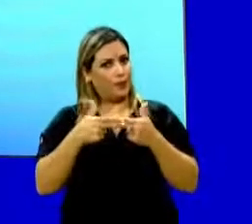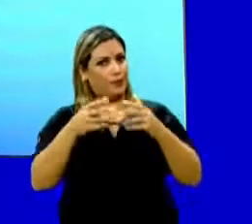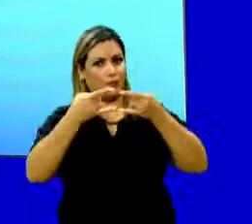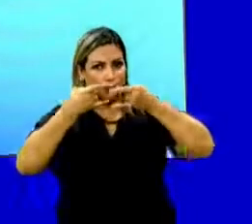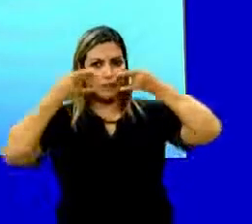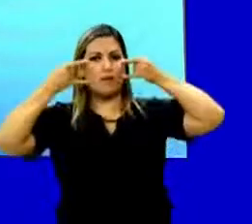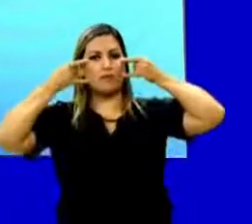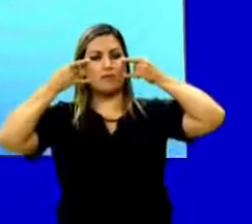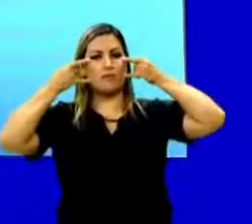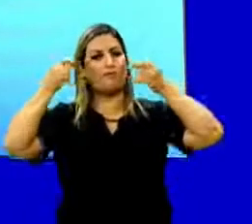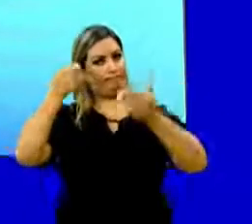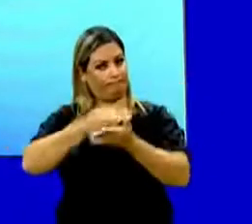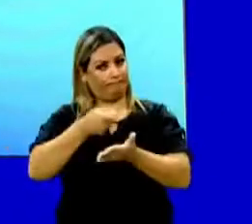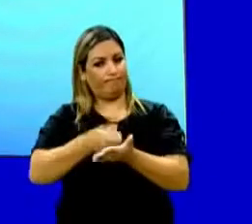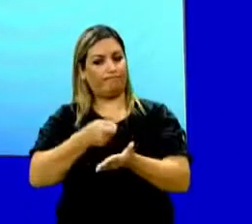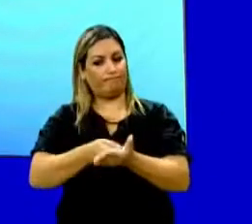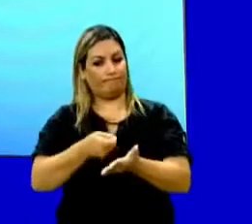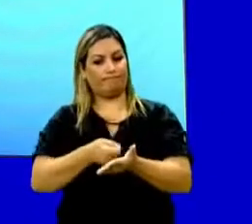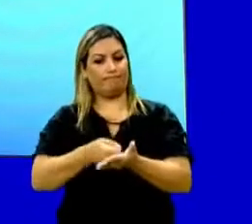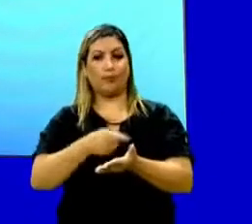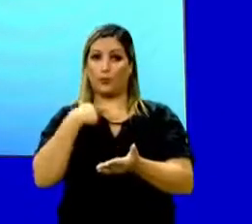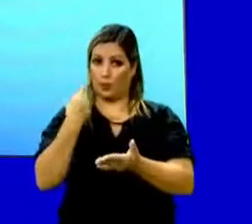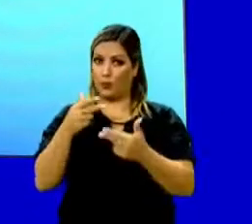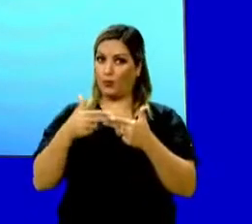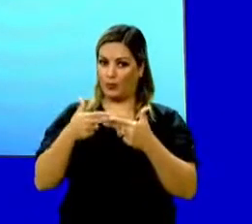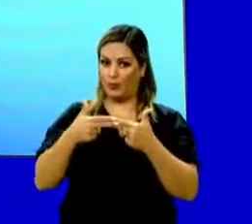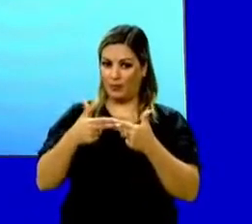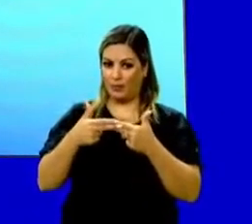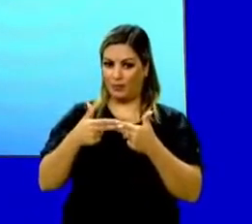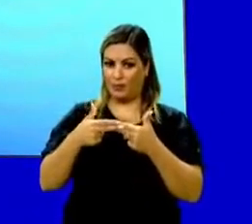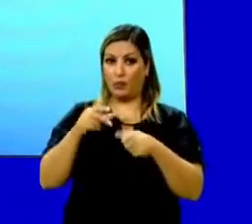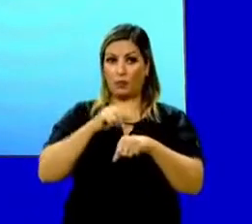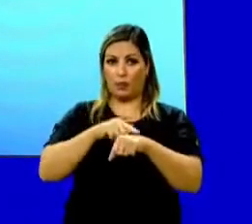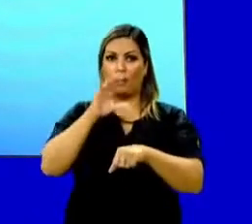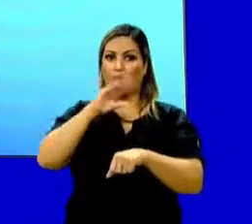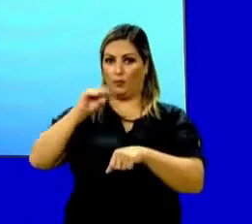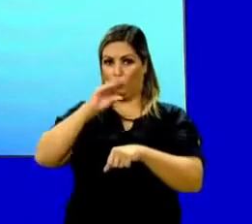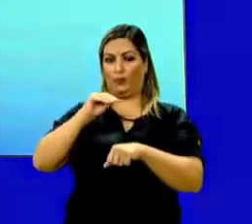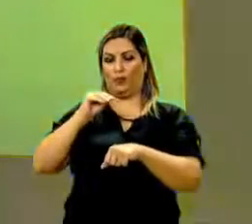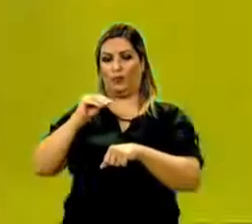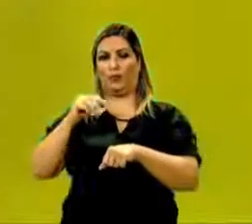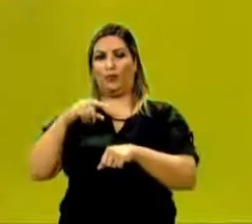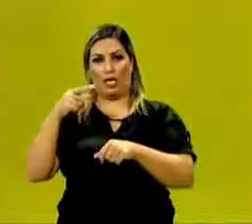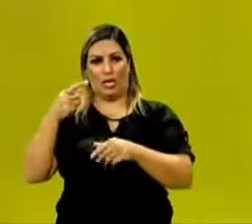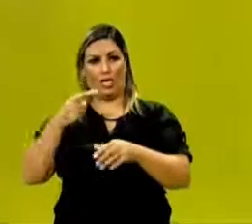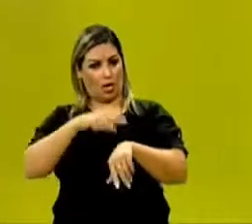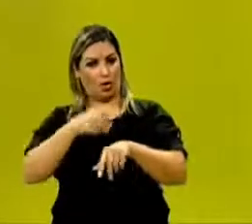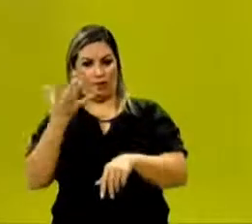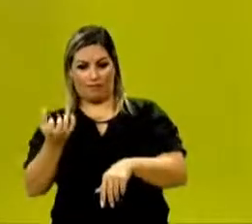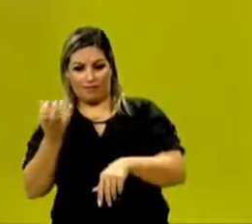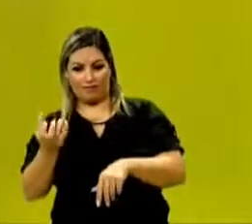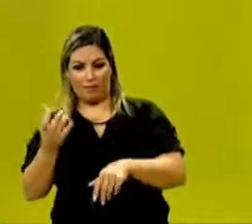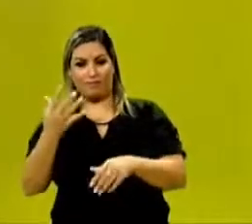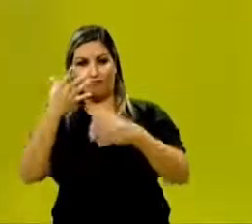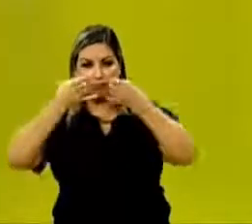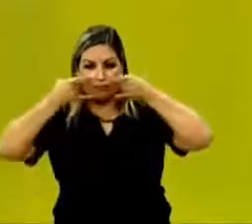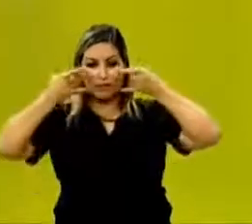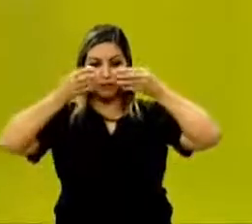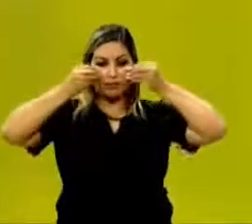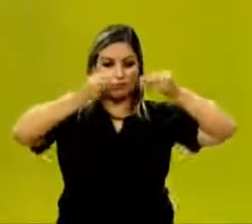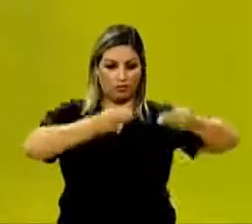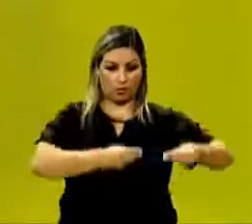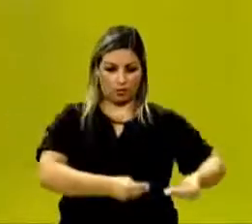da máscara é obrigatório, nós aqui usamos, né, só no momento da gravação que nós tiramos essa máscara, mas o uso